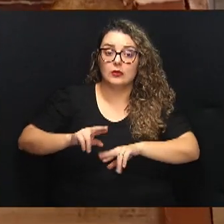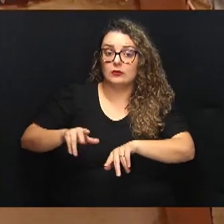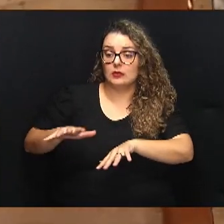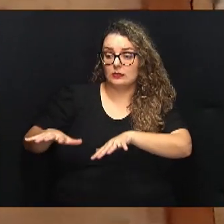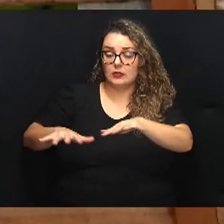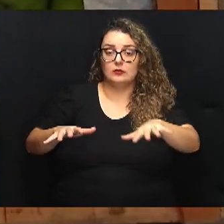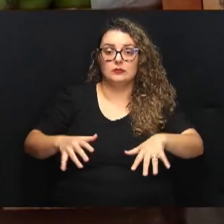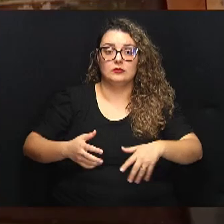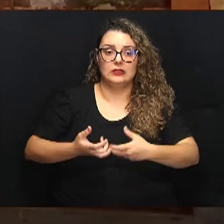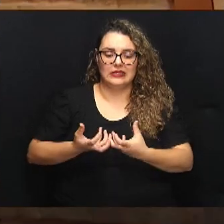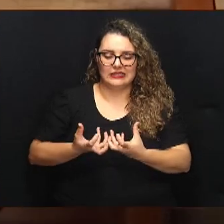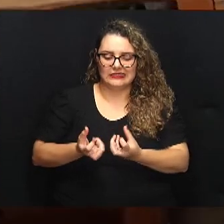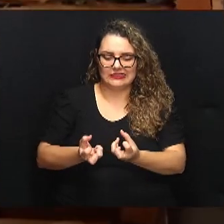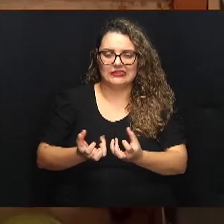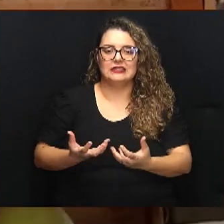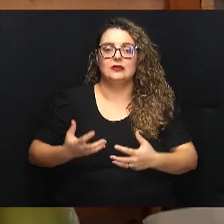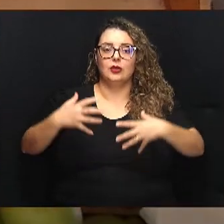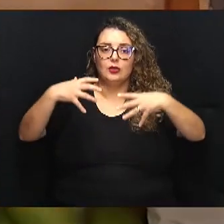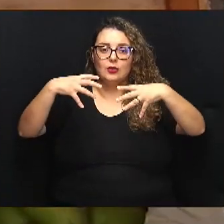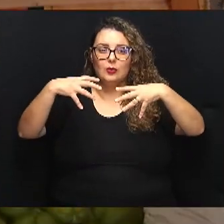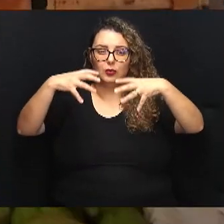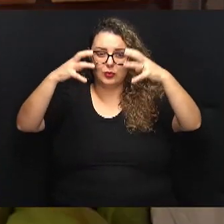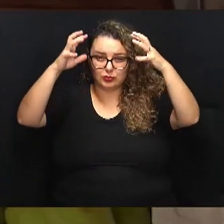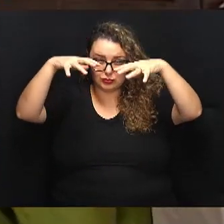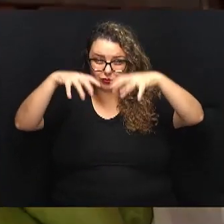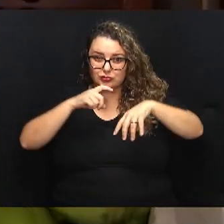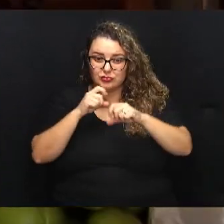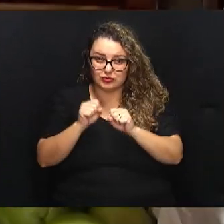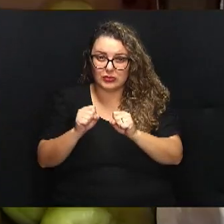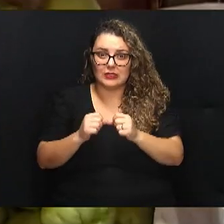dos produtos, tiveram geada, então a produção